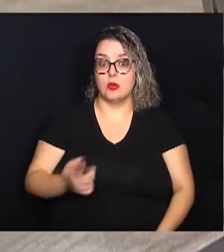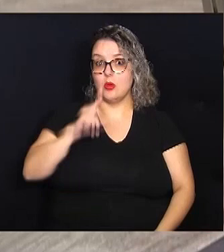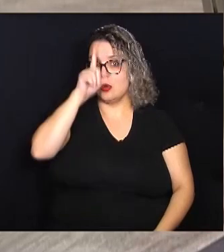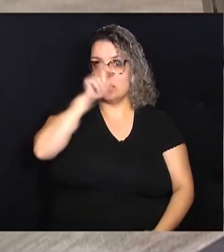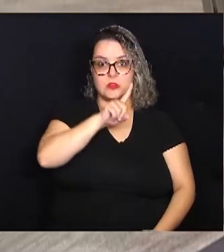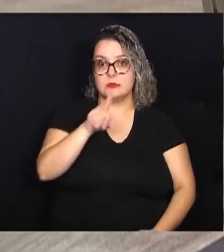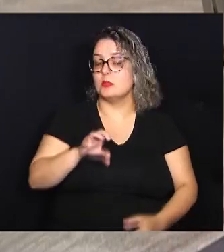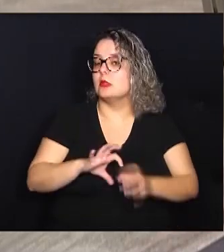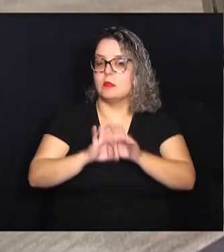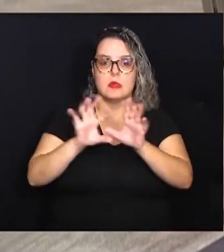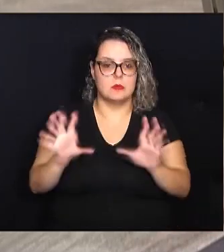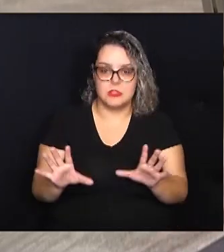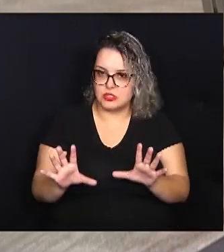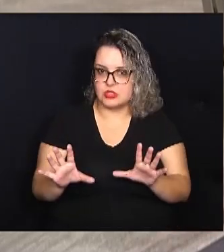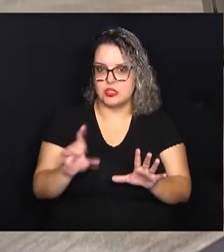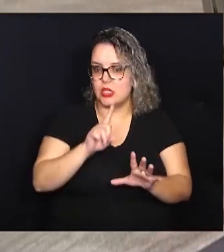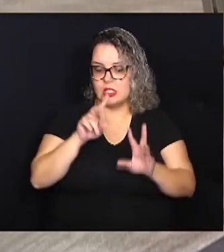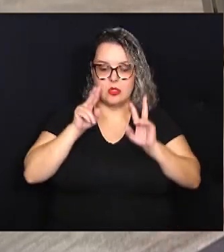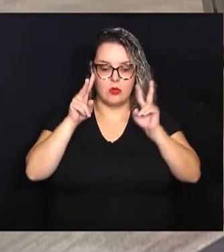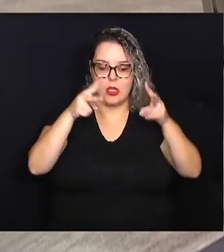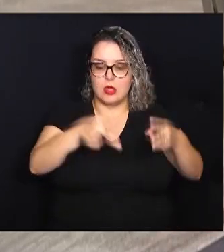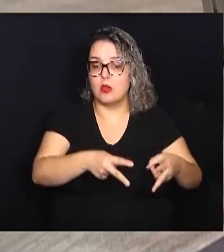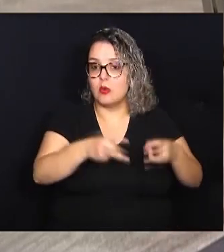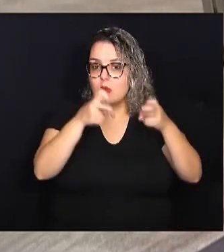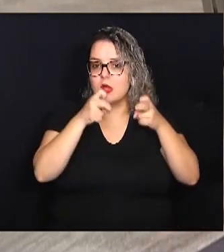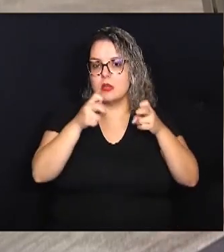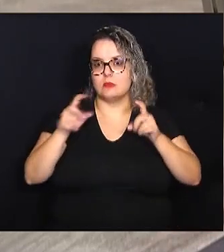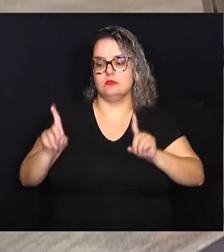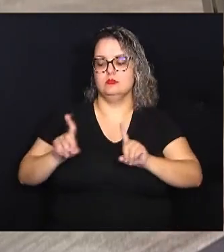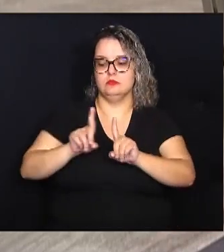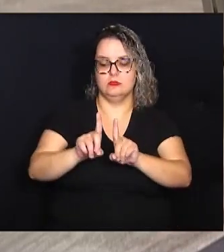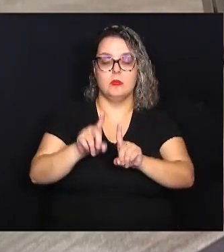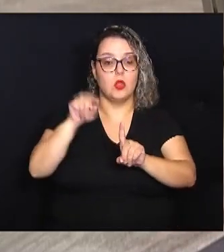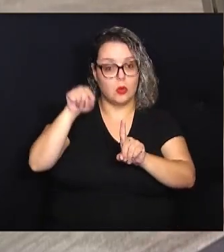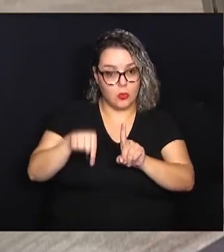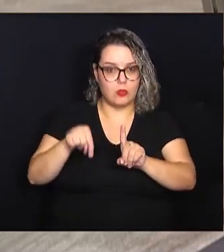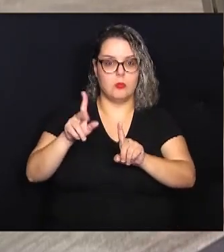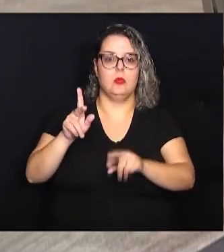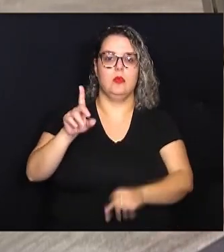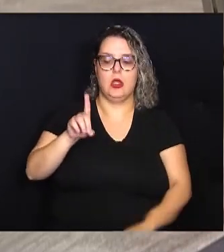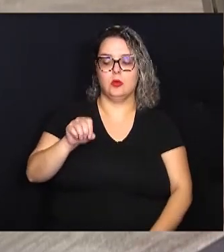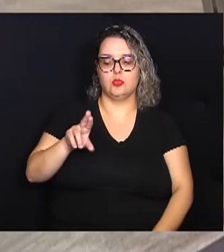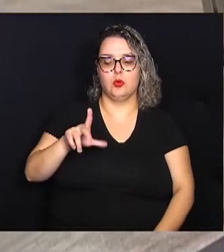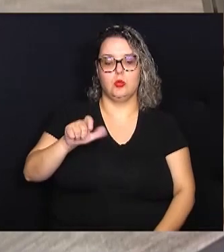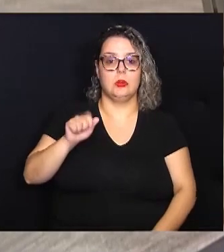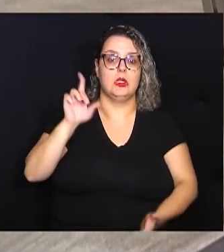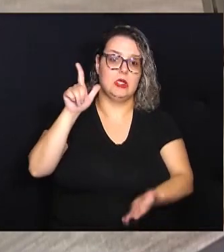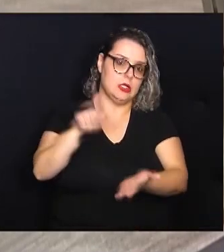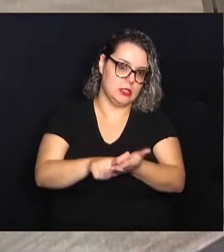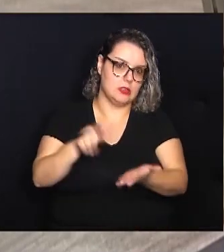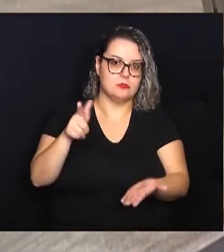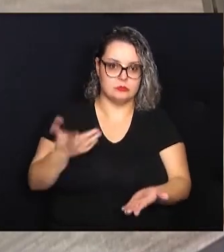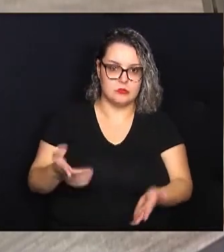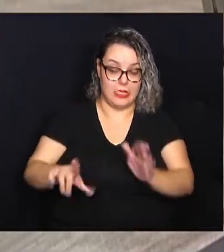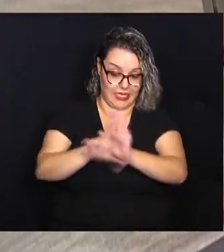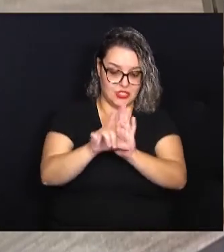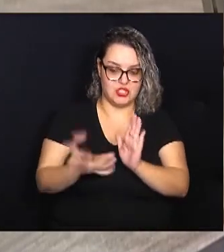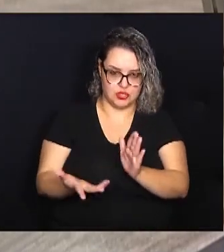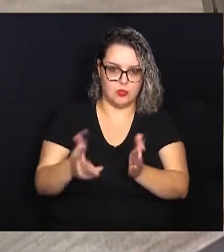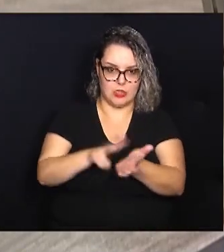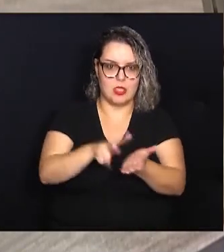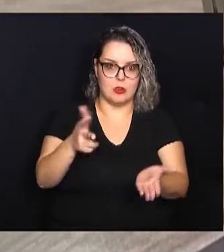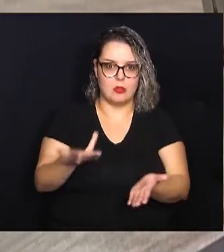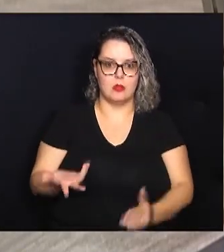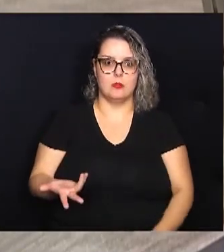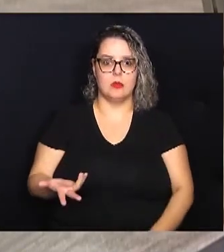permitir, não reconhecer essa ocupação como uma ocupação legítima. E aí a mulher não tem o direito de ter a doula